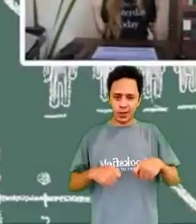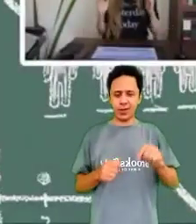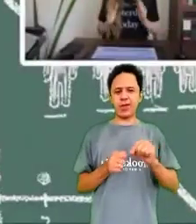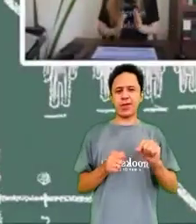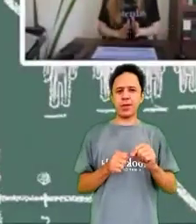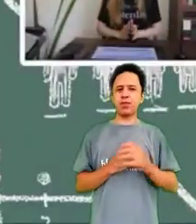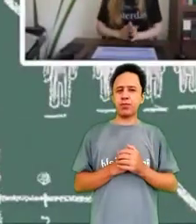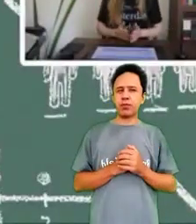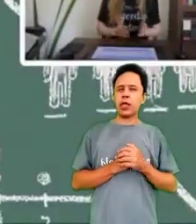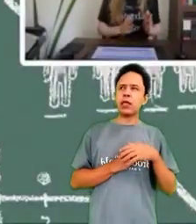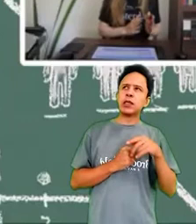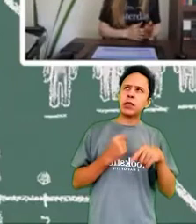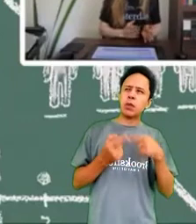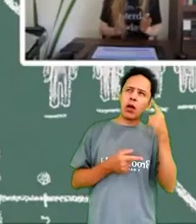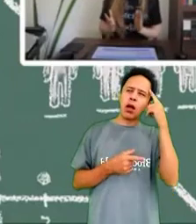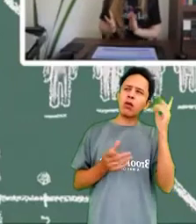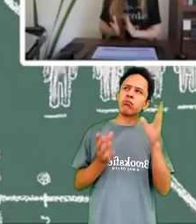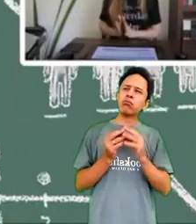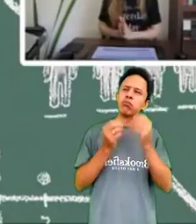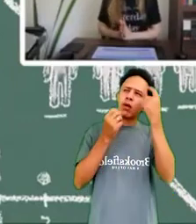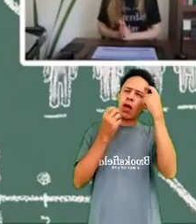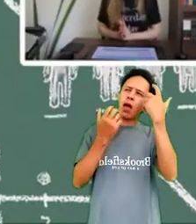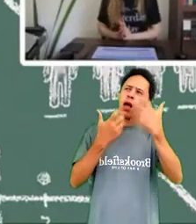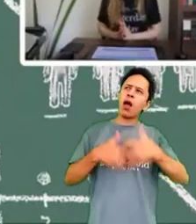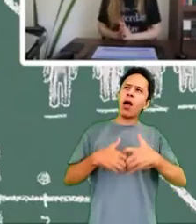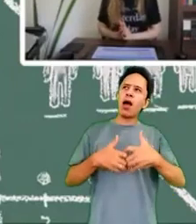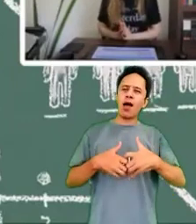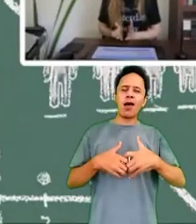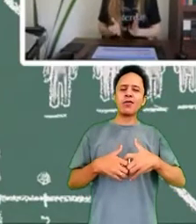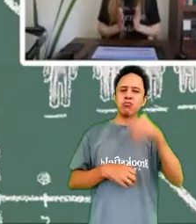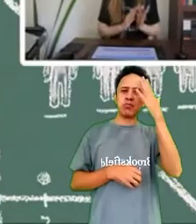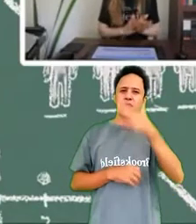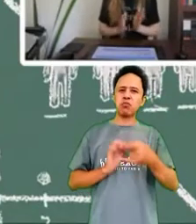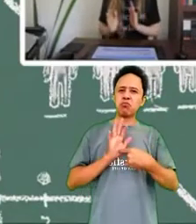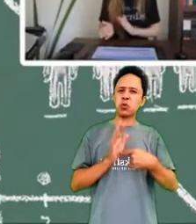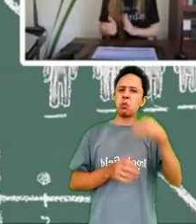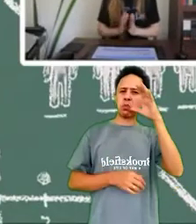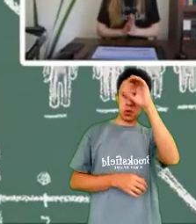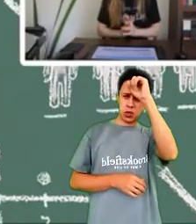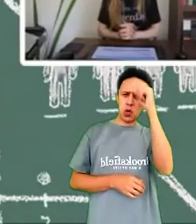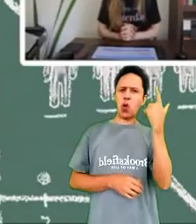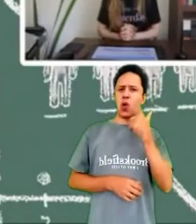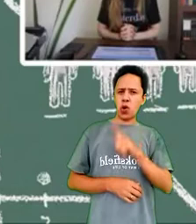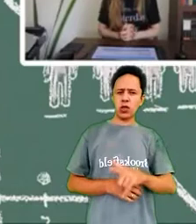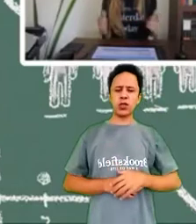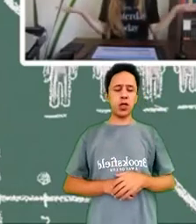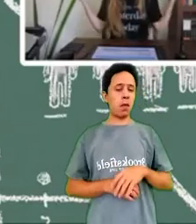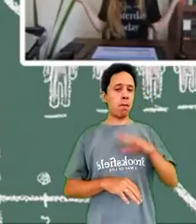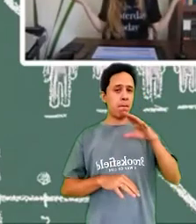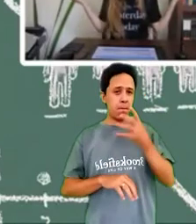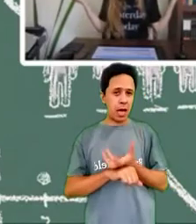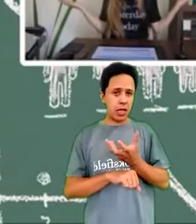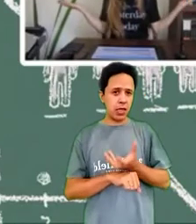que fazer e depois deixa o raciocínio para você seguir e você provar que você aprendeu? Ou o que você gosta é aquela